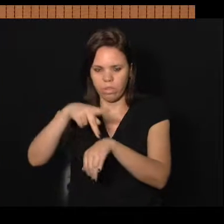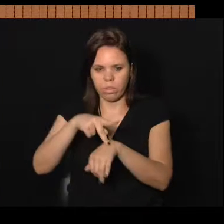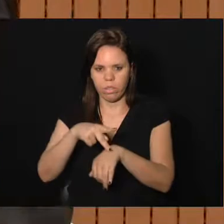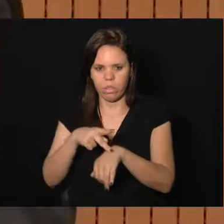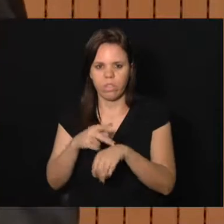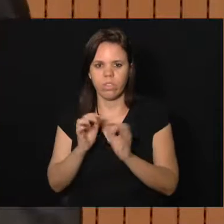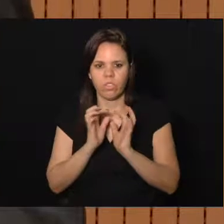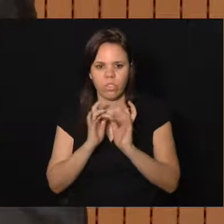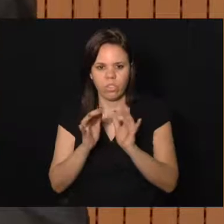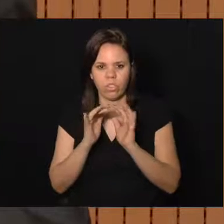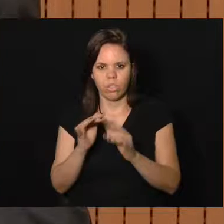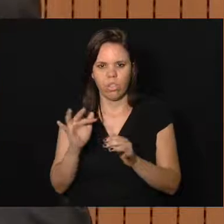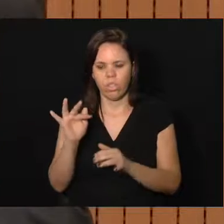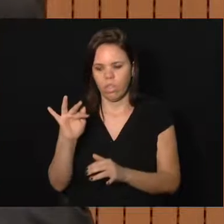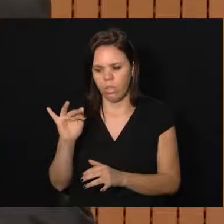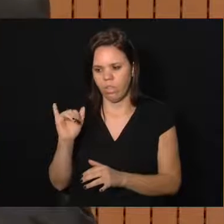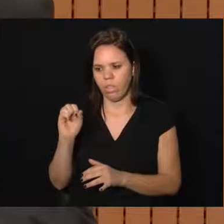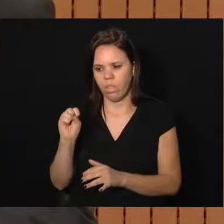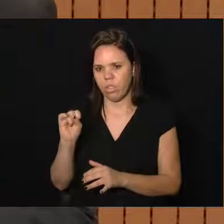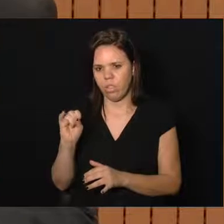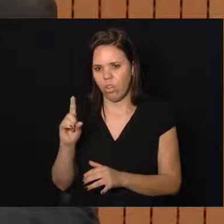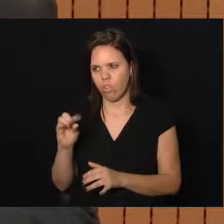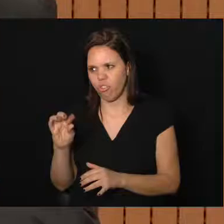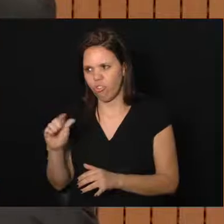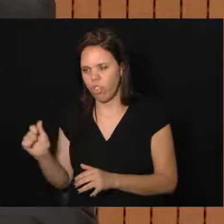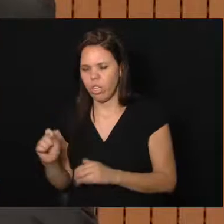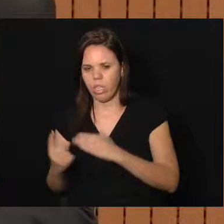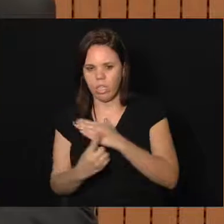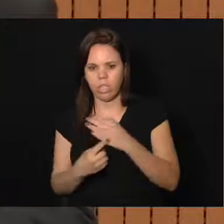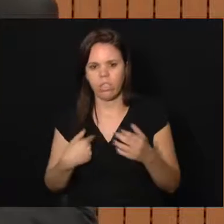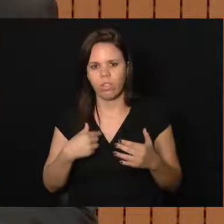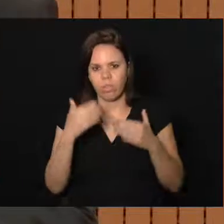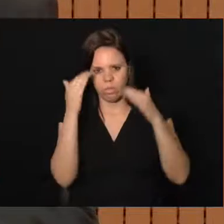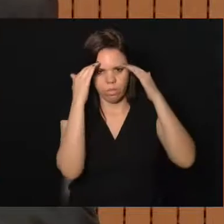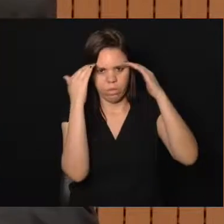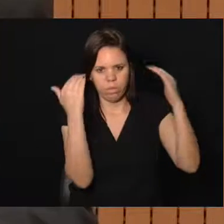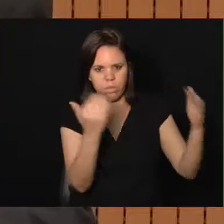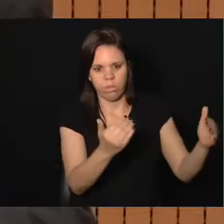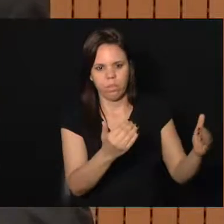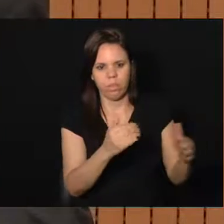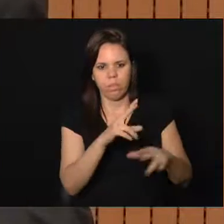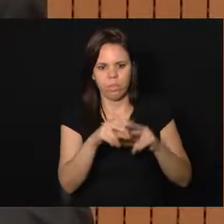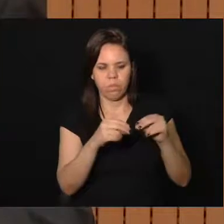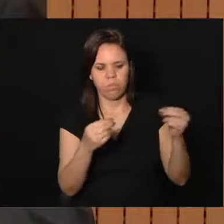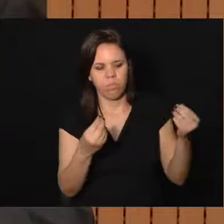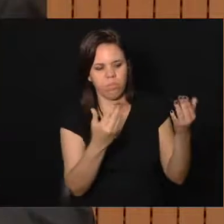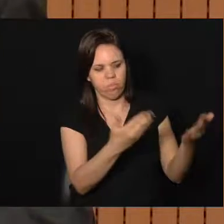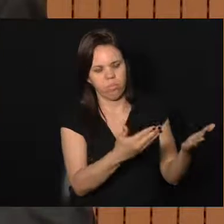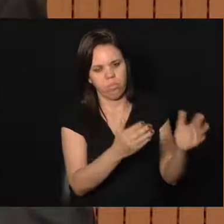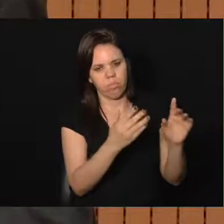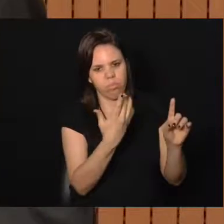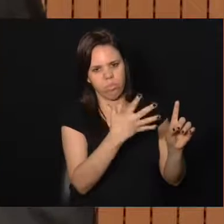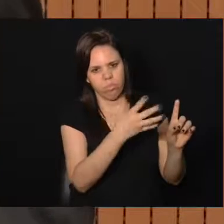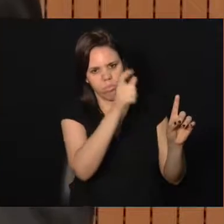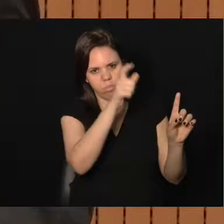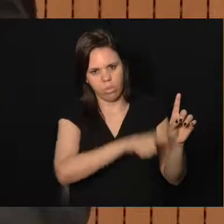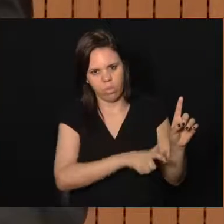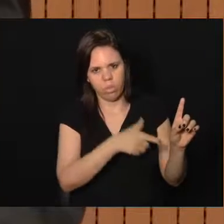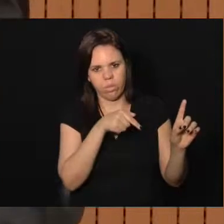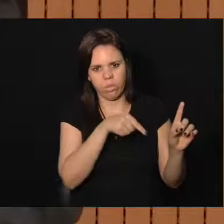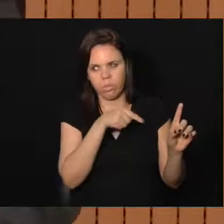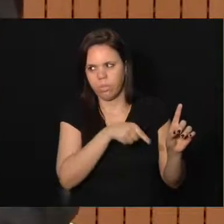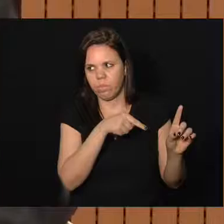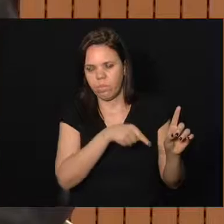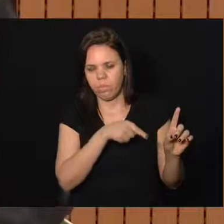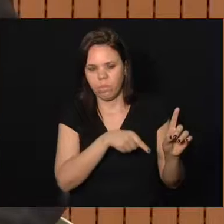Neurofisiologia Clínica. Eu me sinto honrado, de verdade, de poder dar um prêmio de cidadão campineiro a uma pessoa